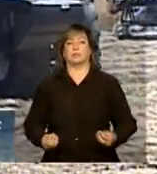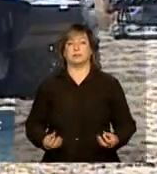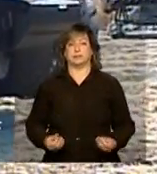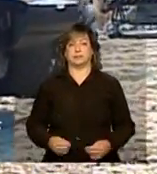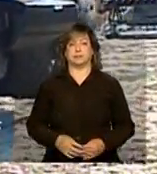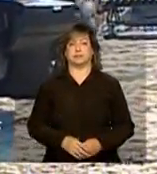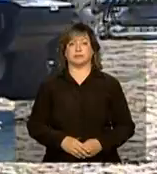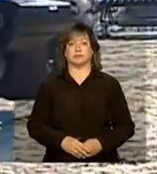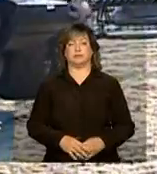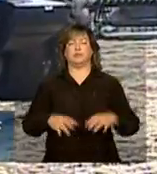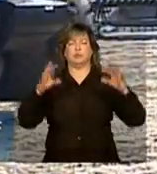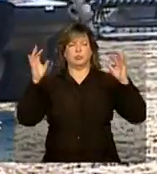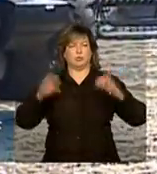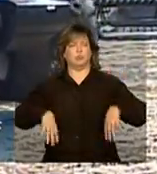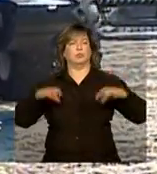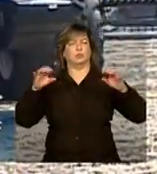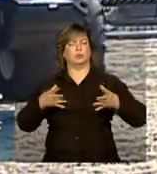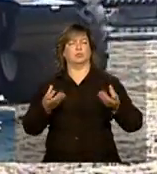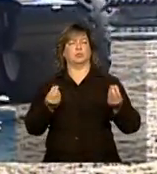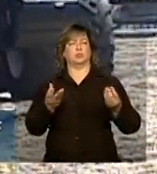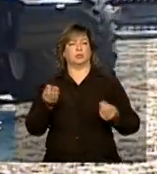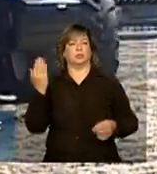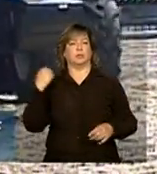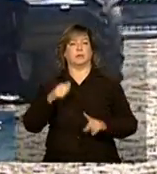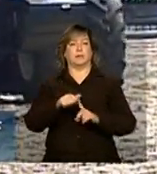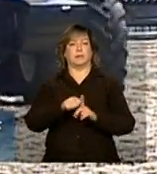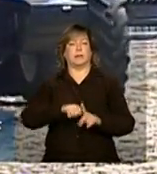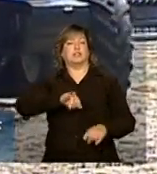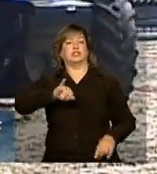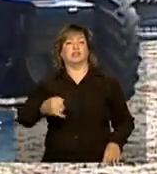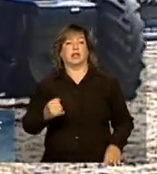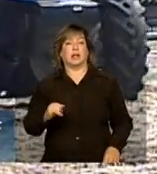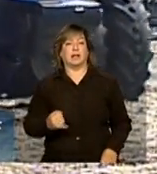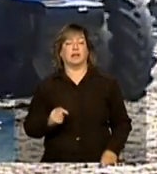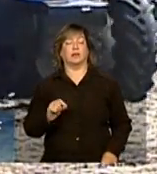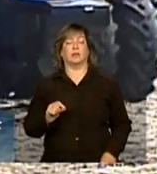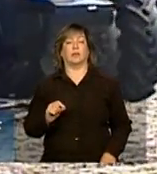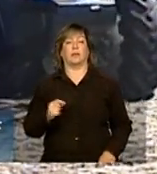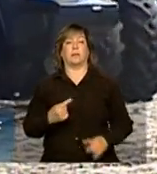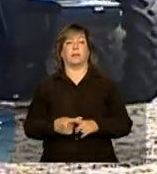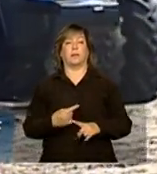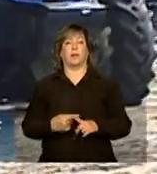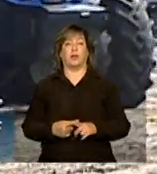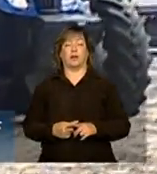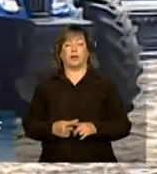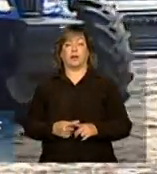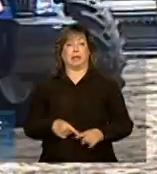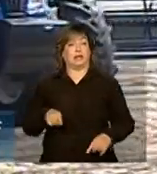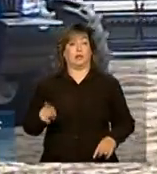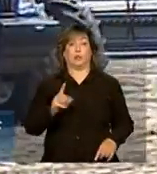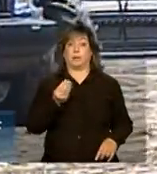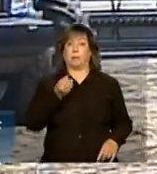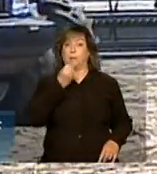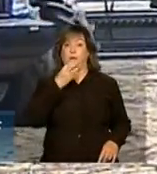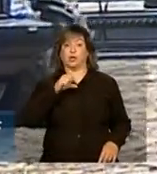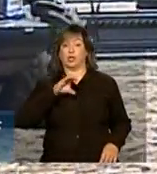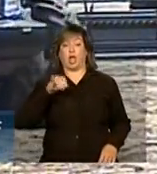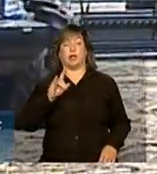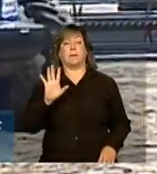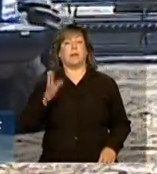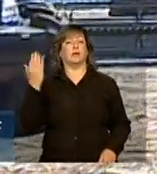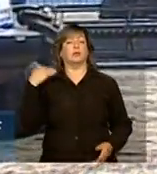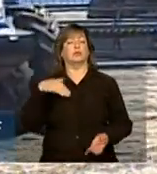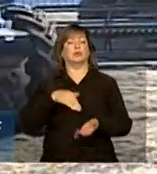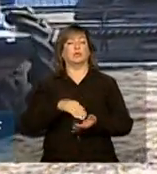bastante choveu muito no mês de janeiro né O que não era muito bom para a colheita da soja mas nos últimos